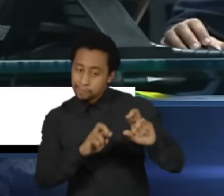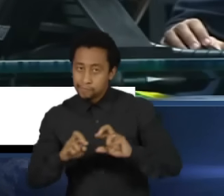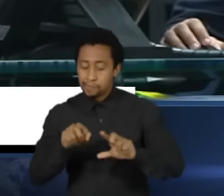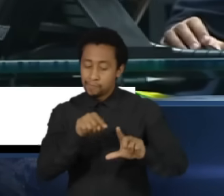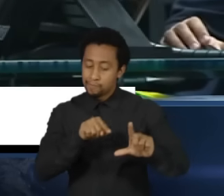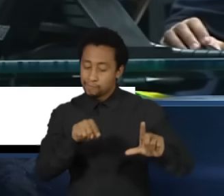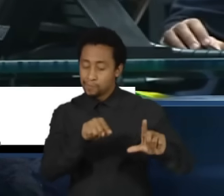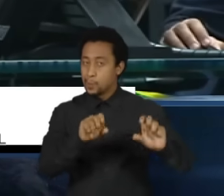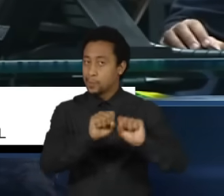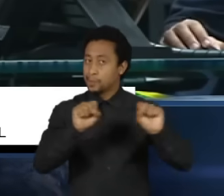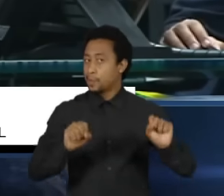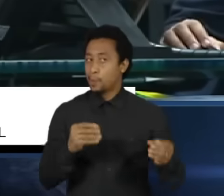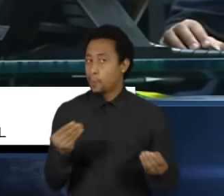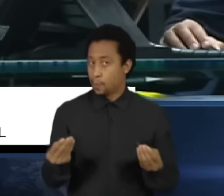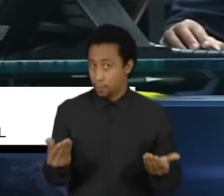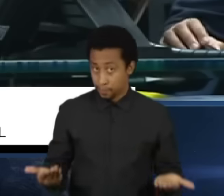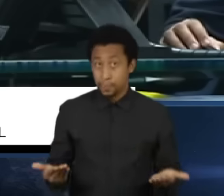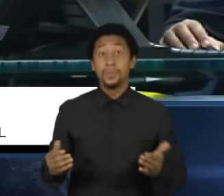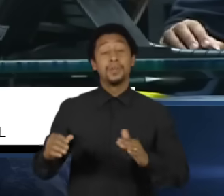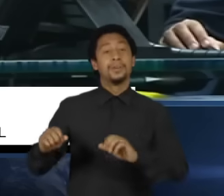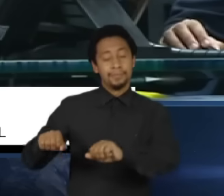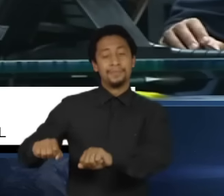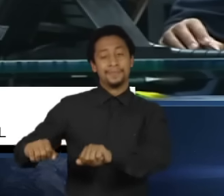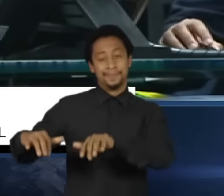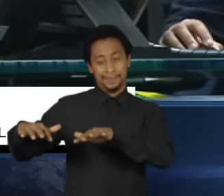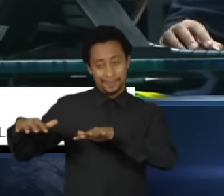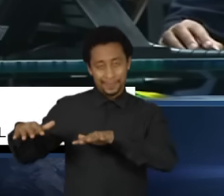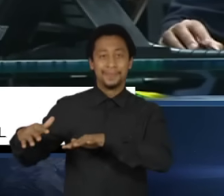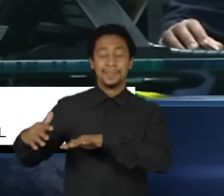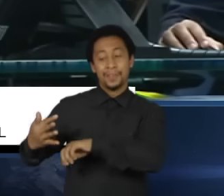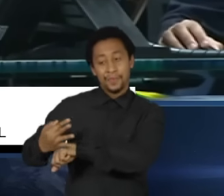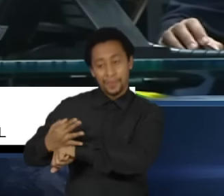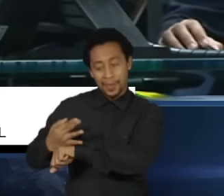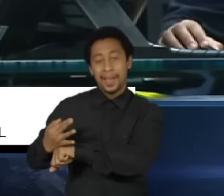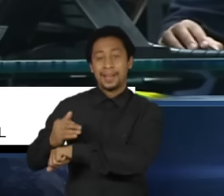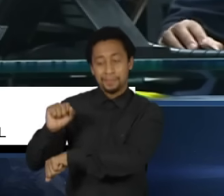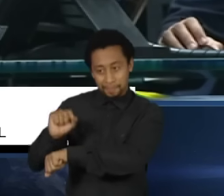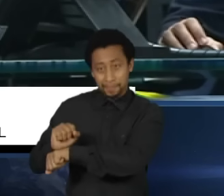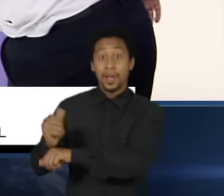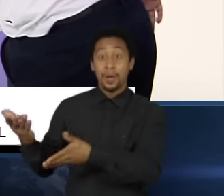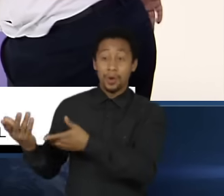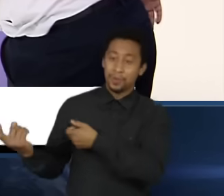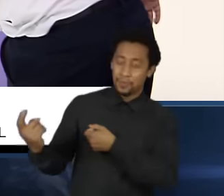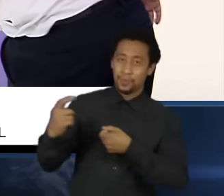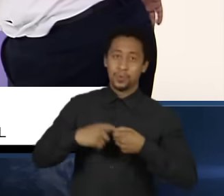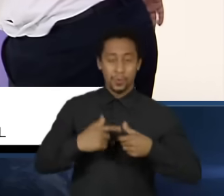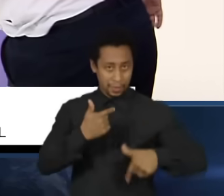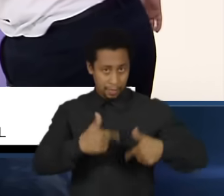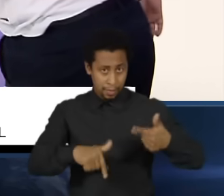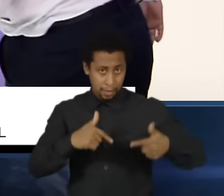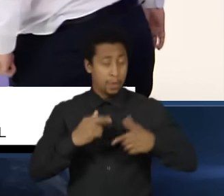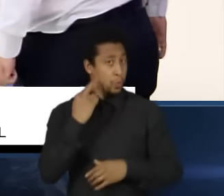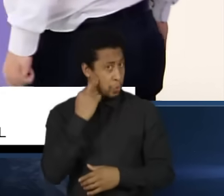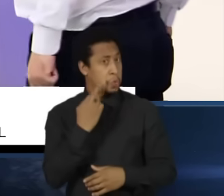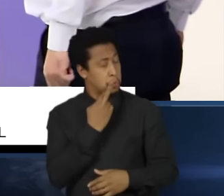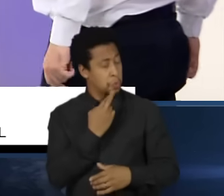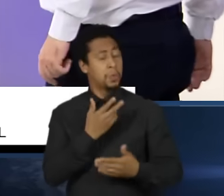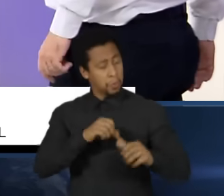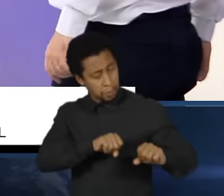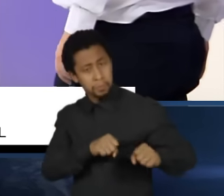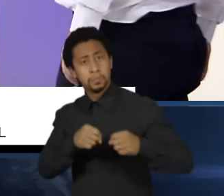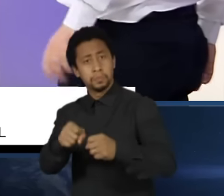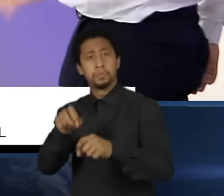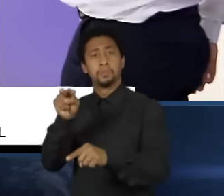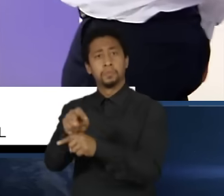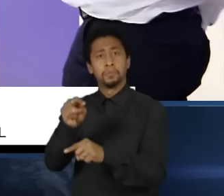Em discurso de abertura da sessão após recesso parlamentar, o presidente do Congresso, Rodrigo Pacheco, volta a defender as urnas e a justiça